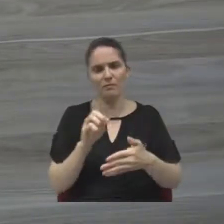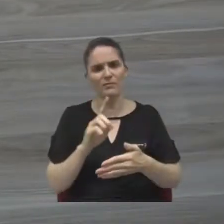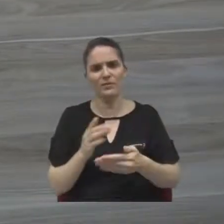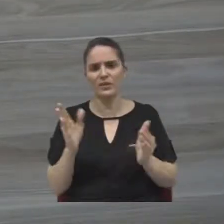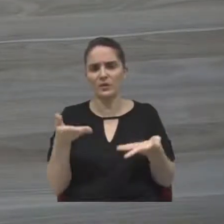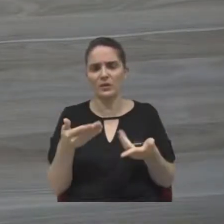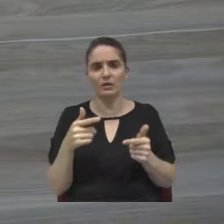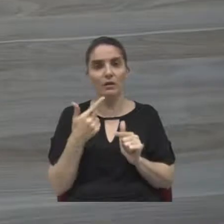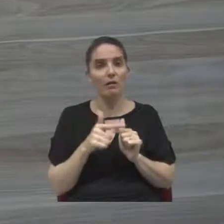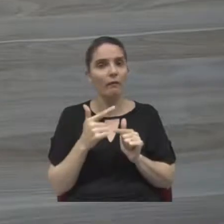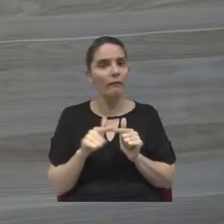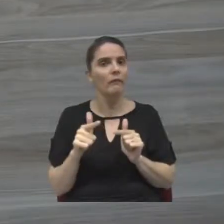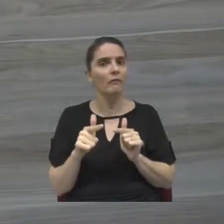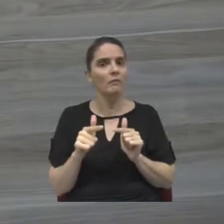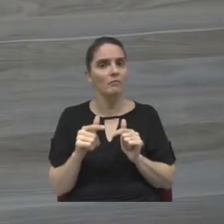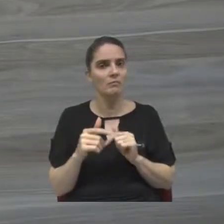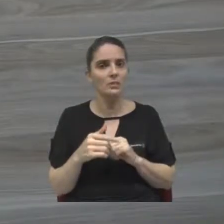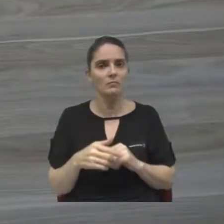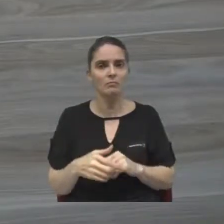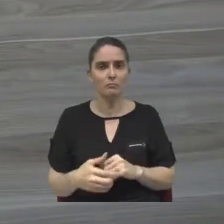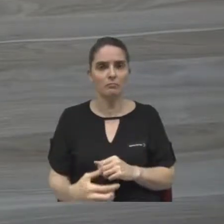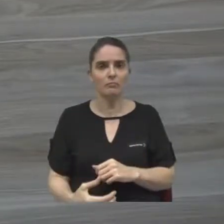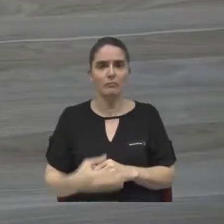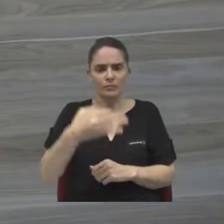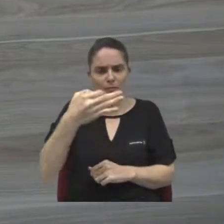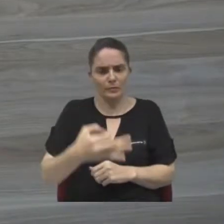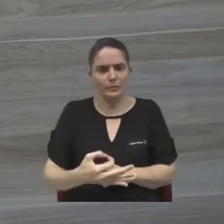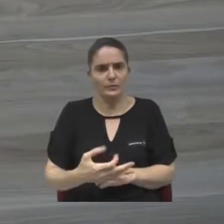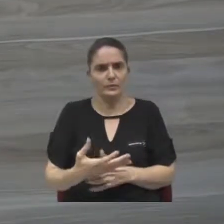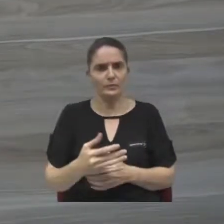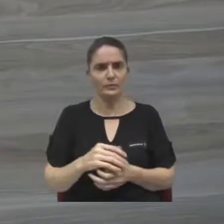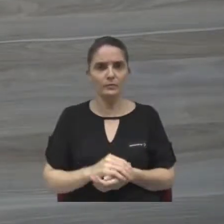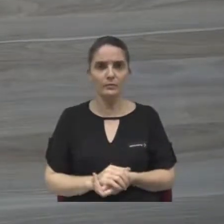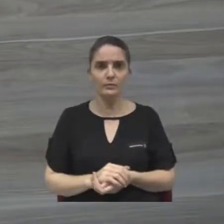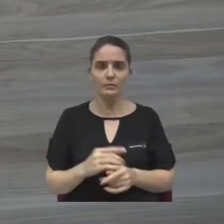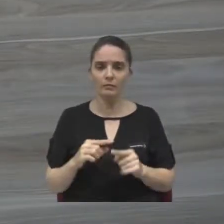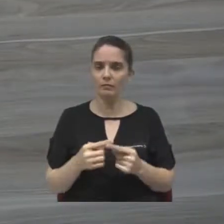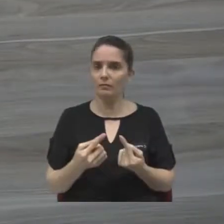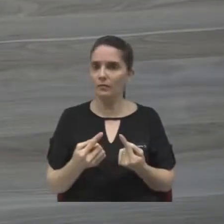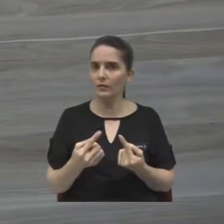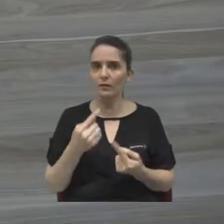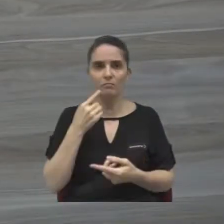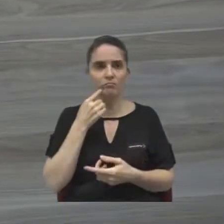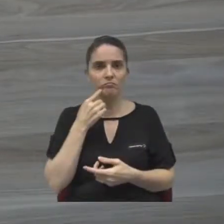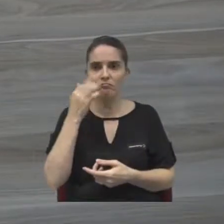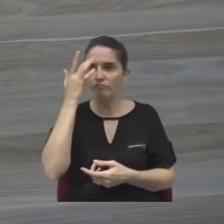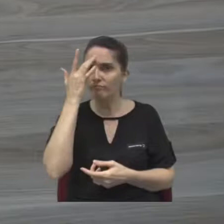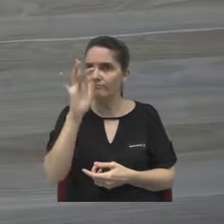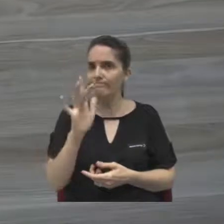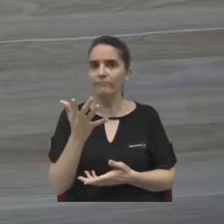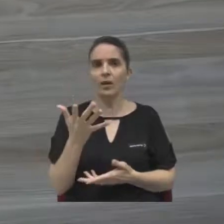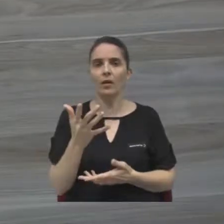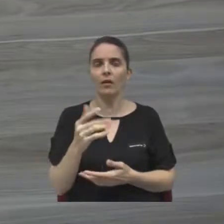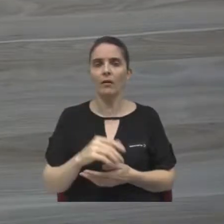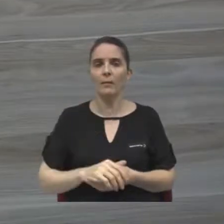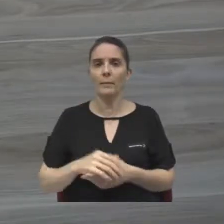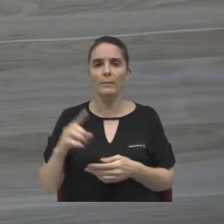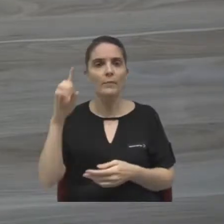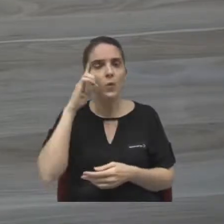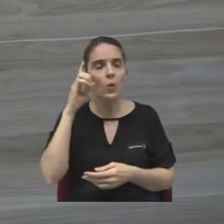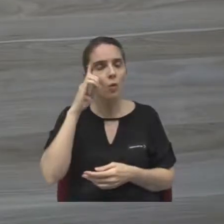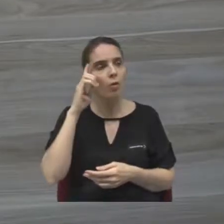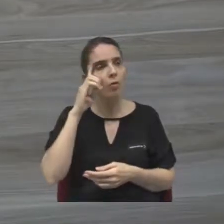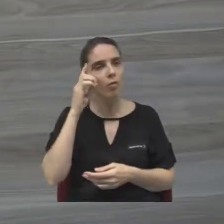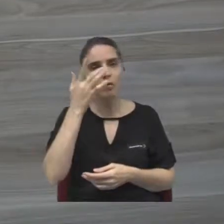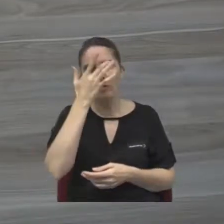problema crônico da cidade. Porque eu não sei os senhores vereadores, mas me perdoem, agora eu vou falar do meu gabinete. É todo dia uma ligação,